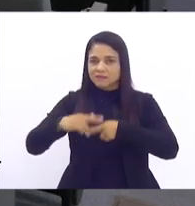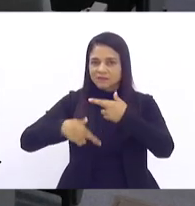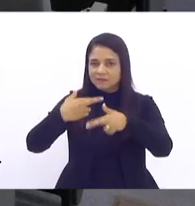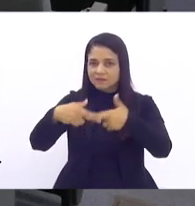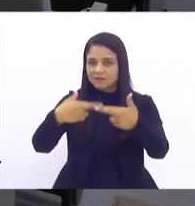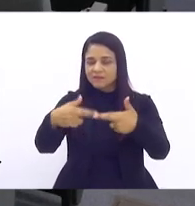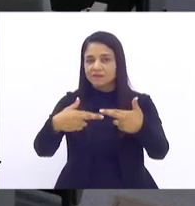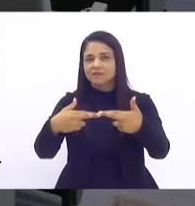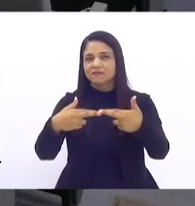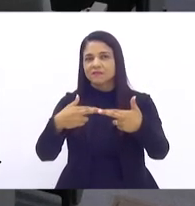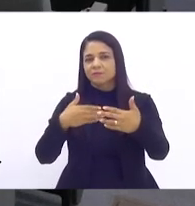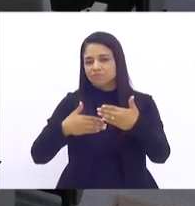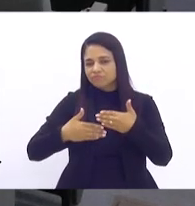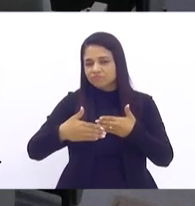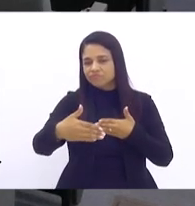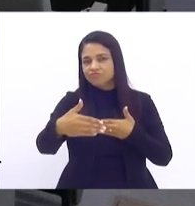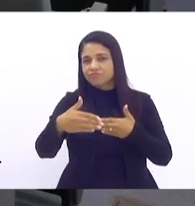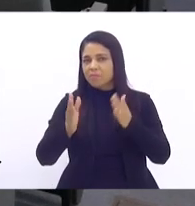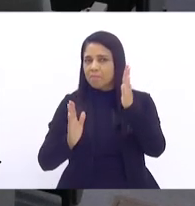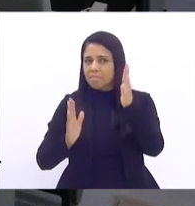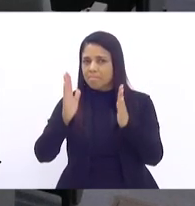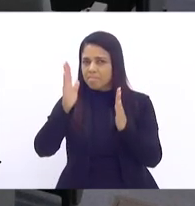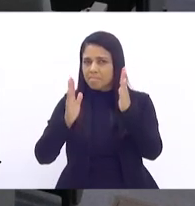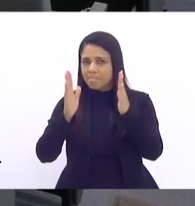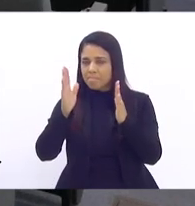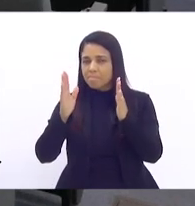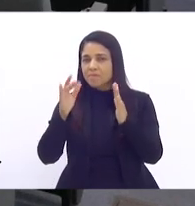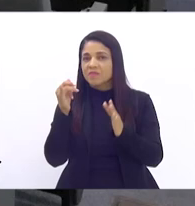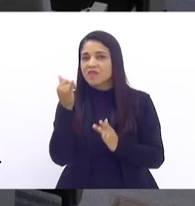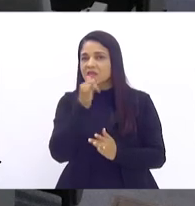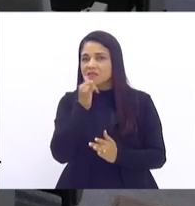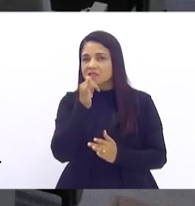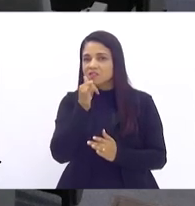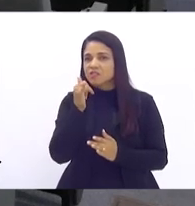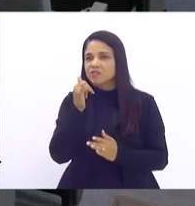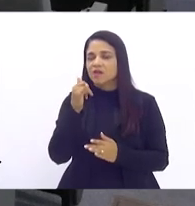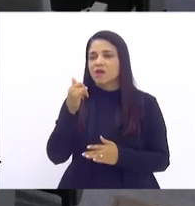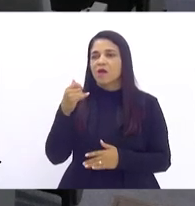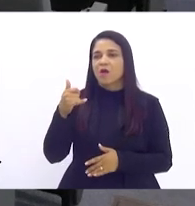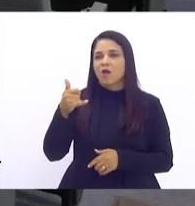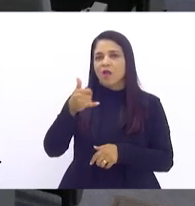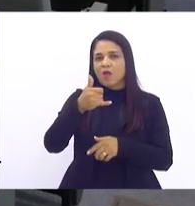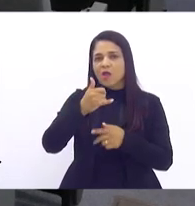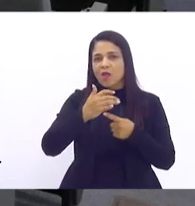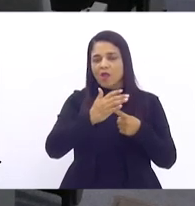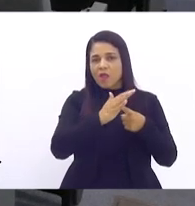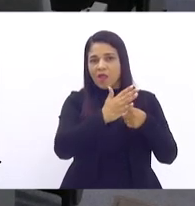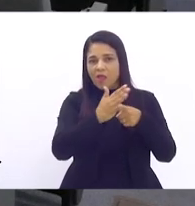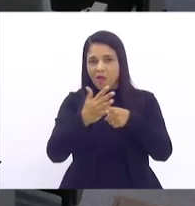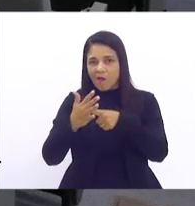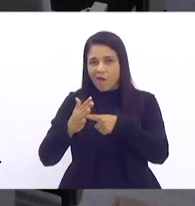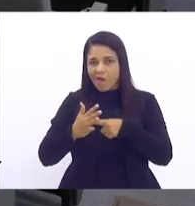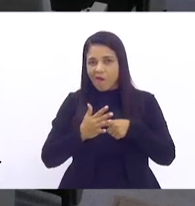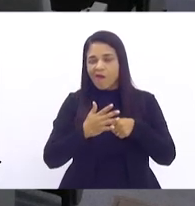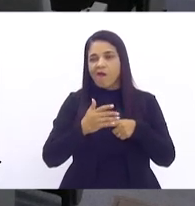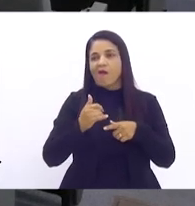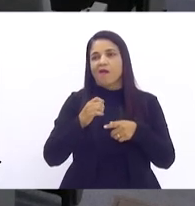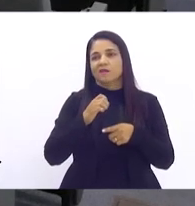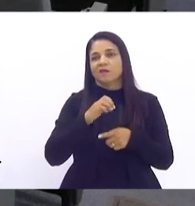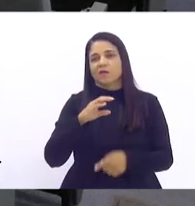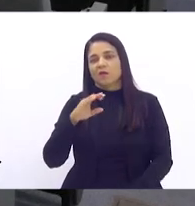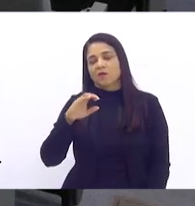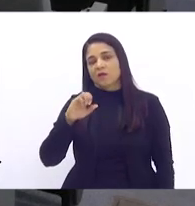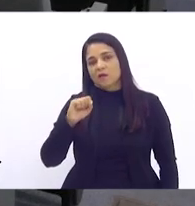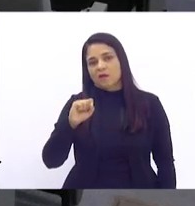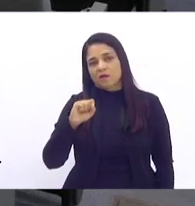previsto de energias eólica offshore no Rio de Janeiro em vários outros lugares